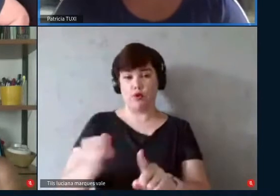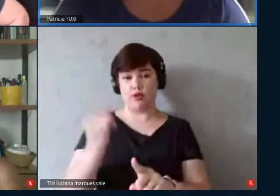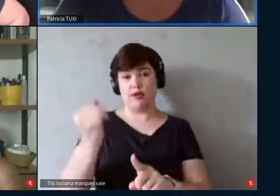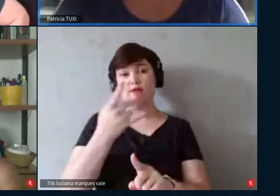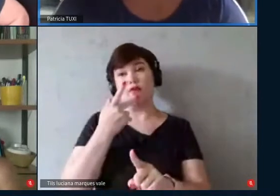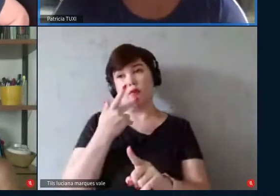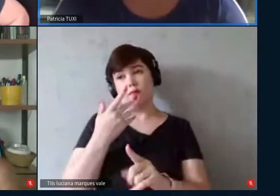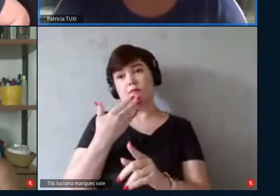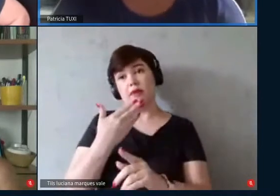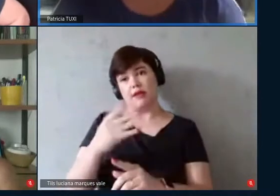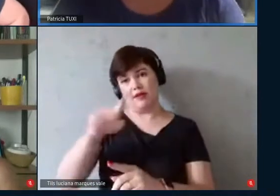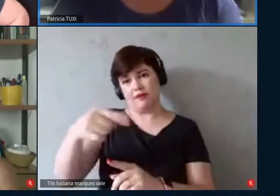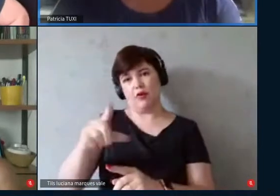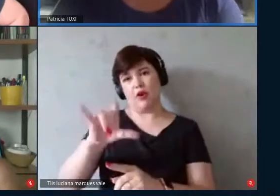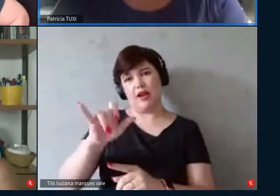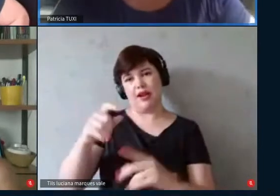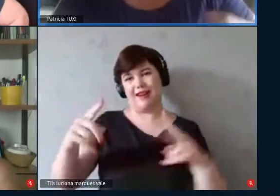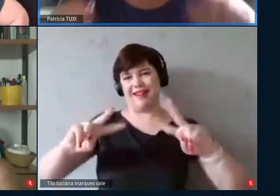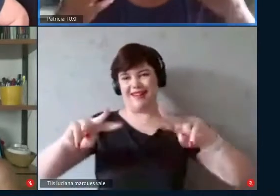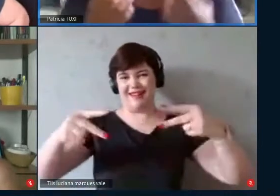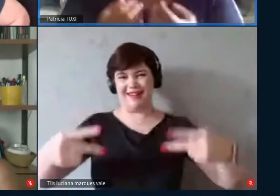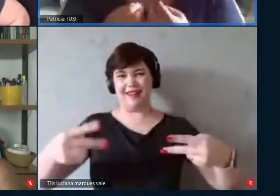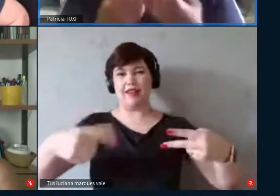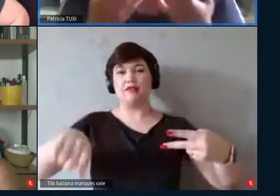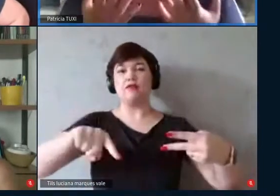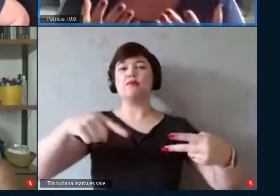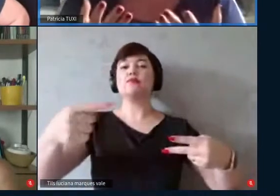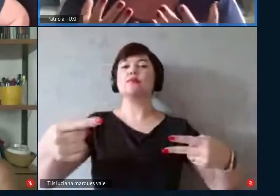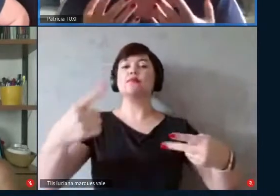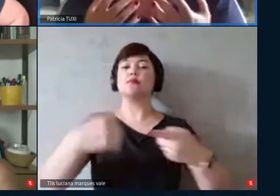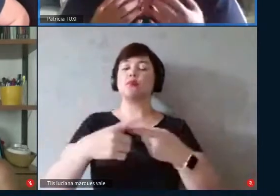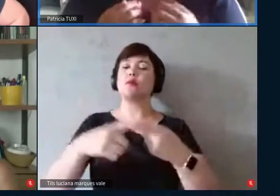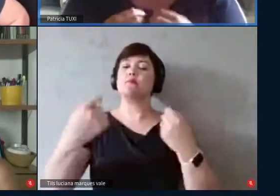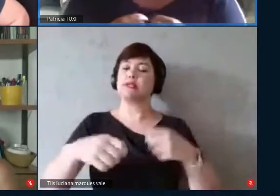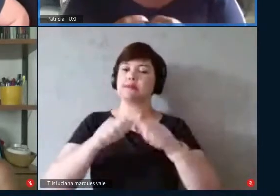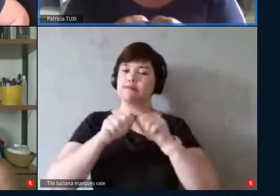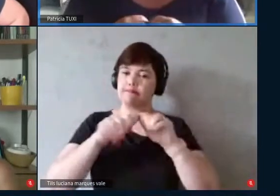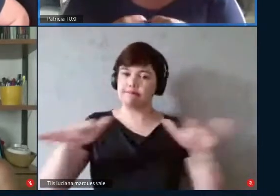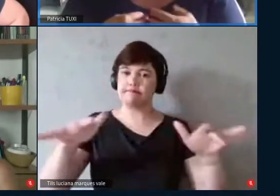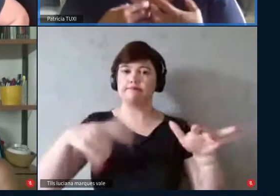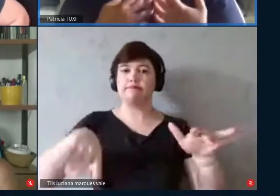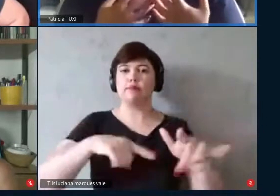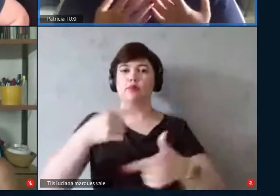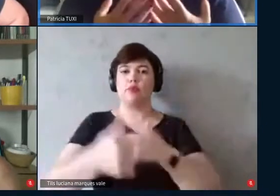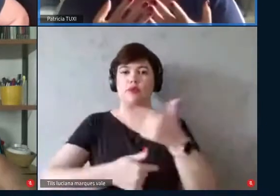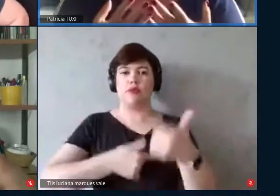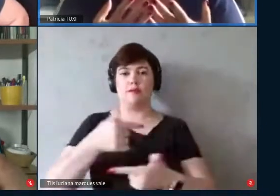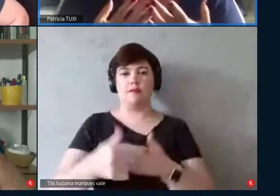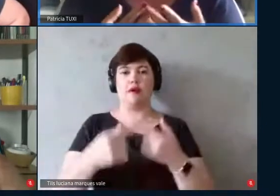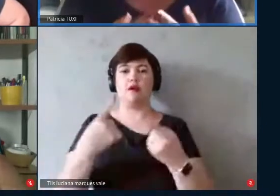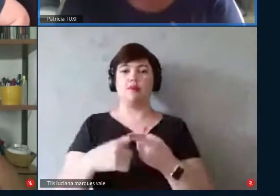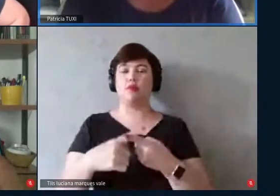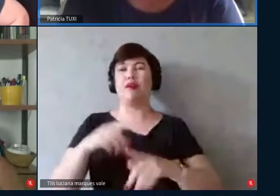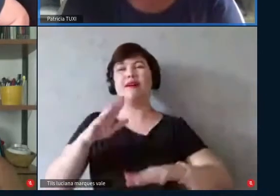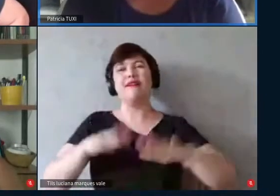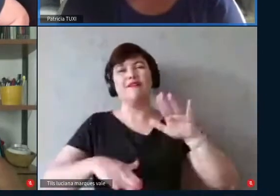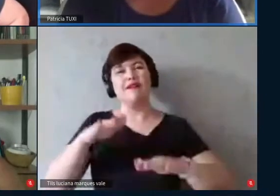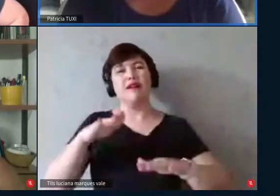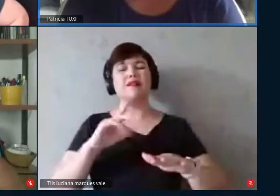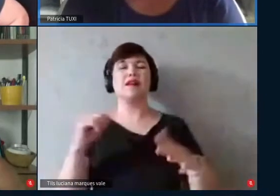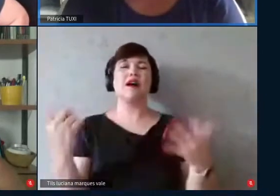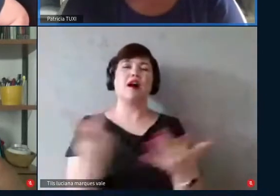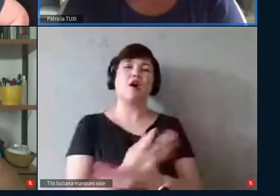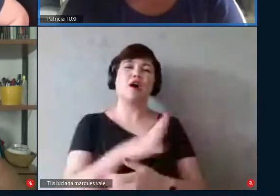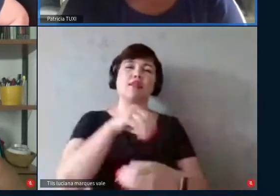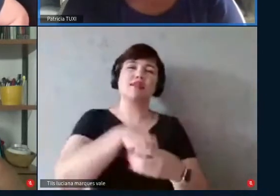mandar depois o link para vocês, porque eu acho que é preciso externalizar esses trabalhos, porque muitas das coisas que